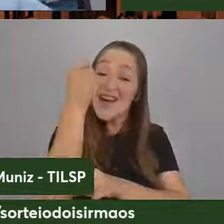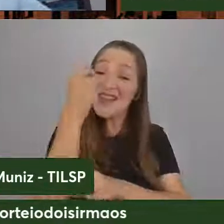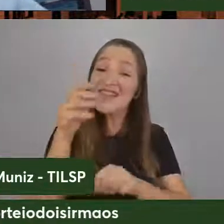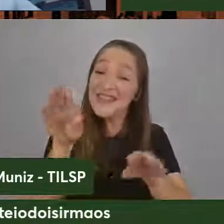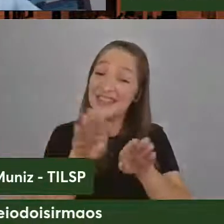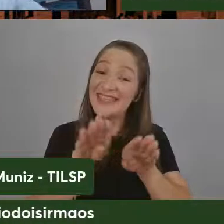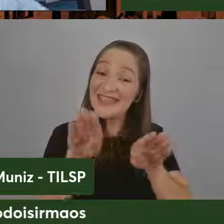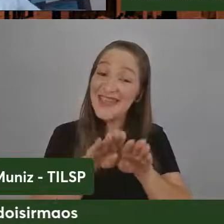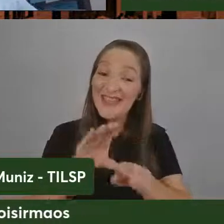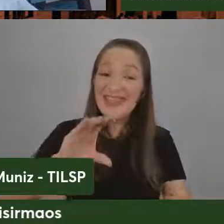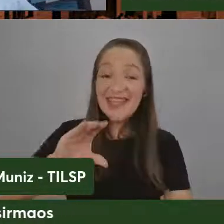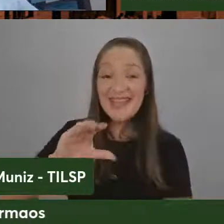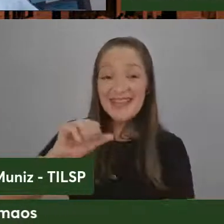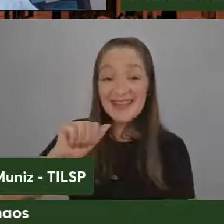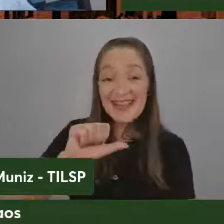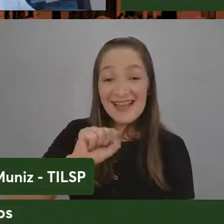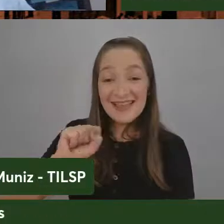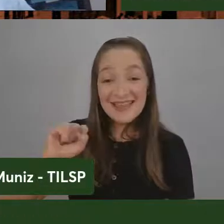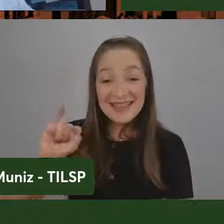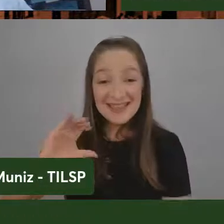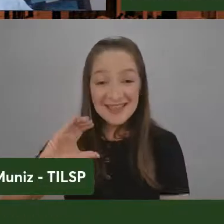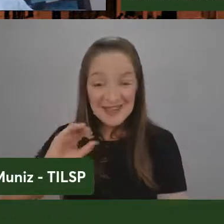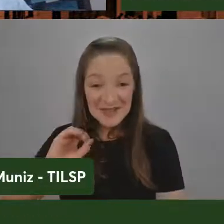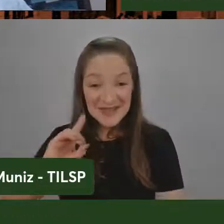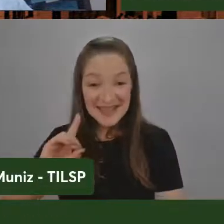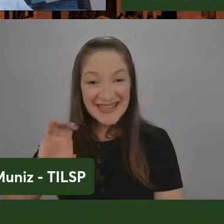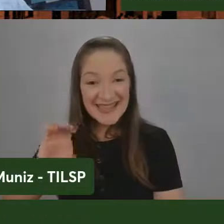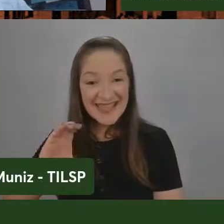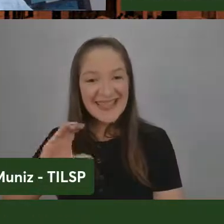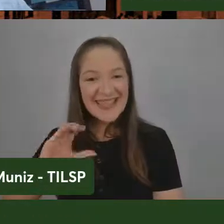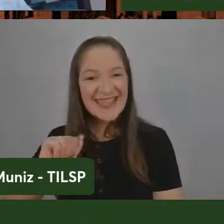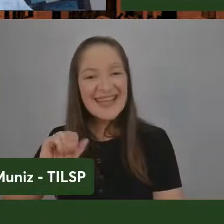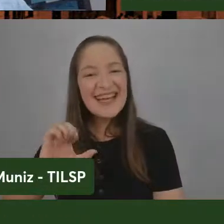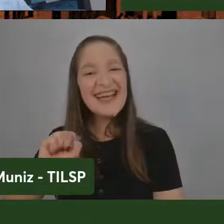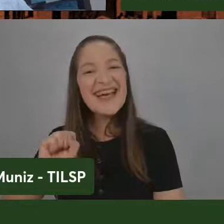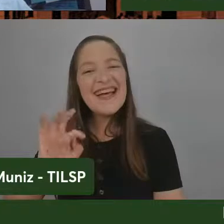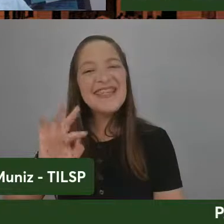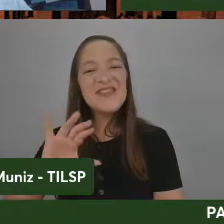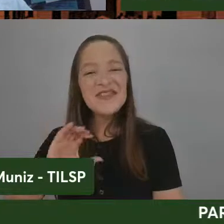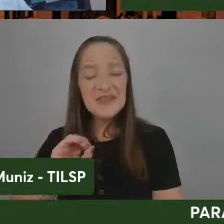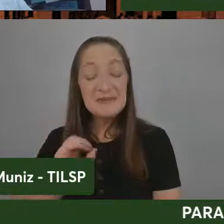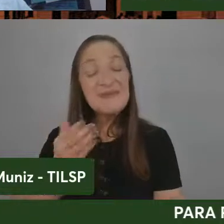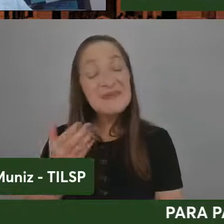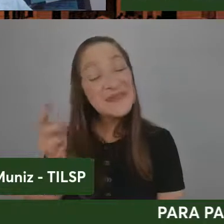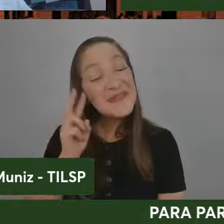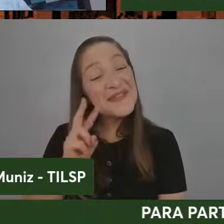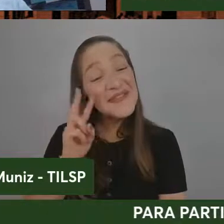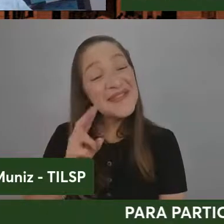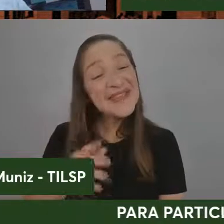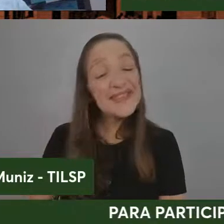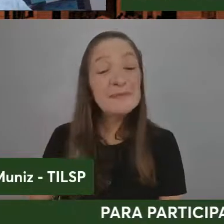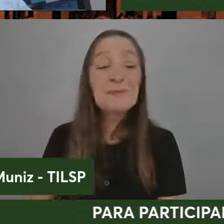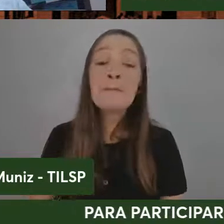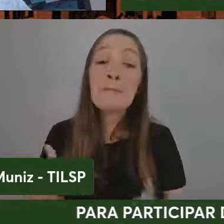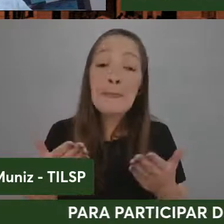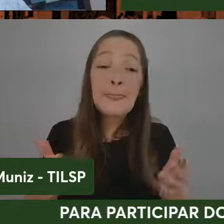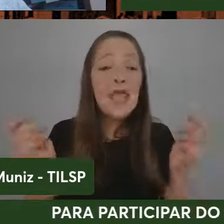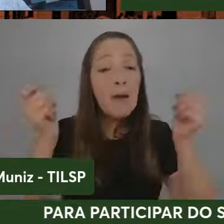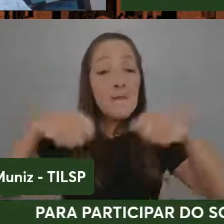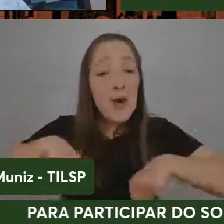da... Então, essa, vamos dizer, essa possibilidade também de a